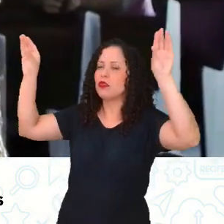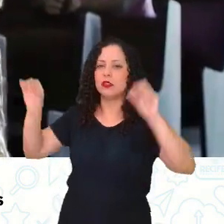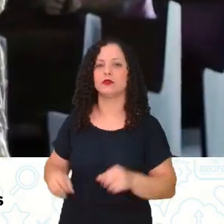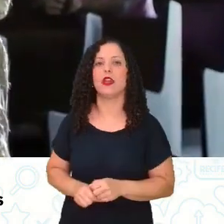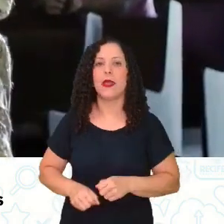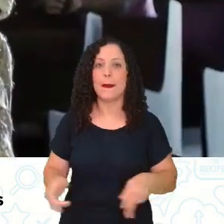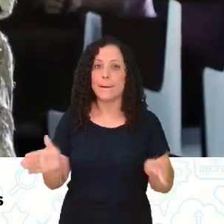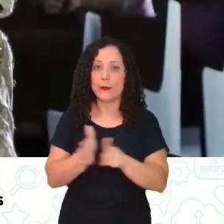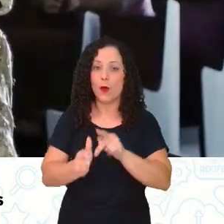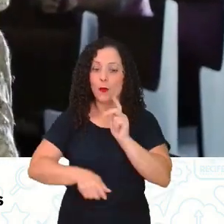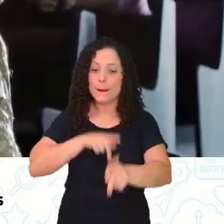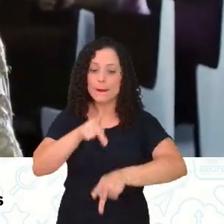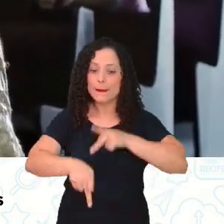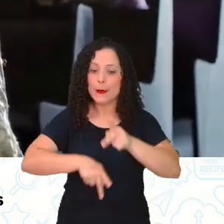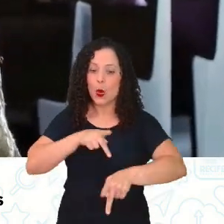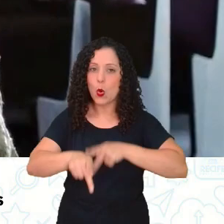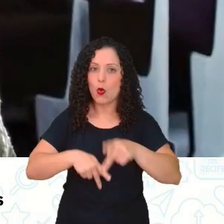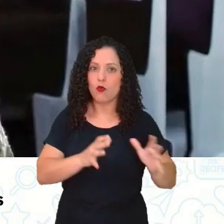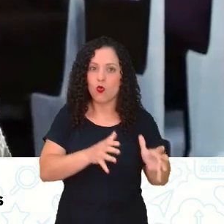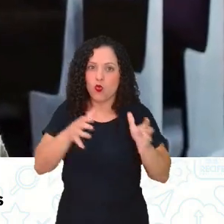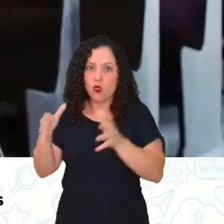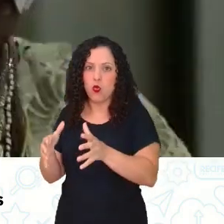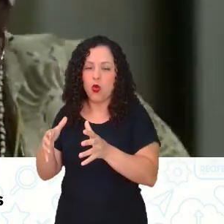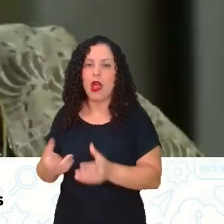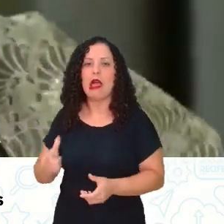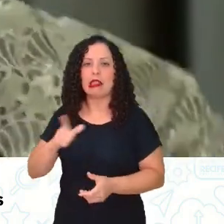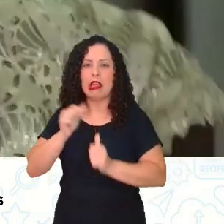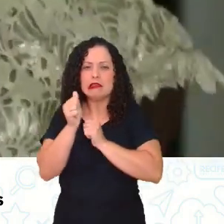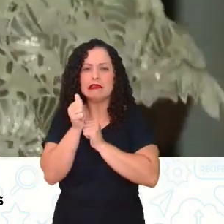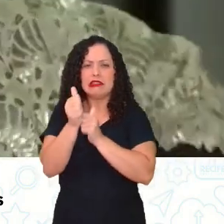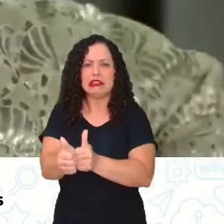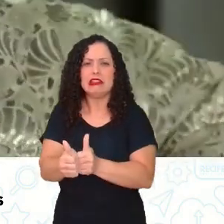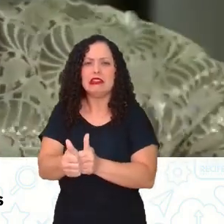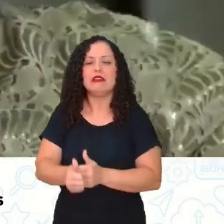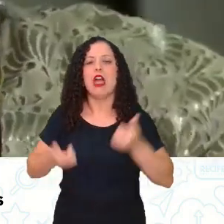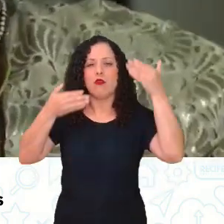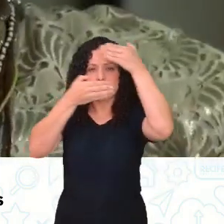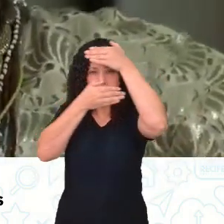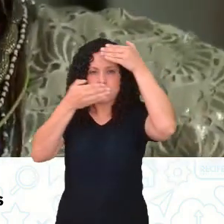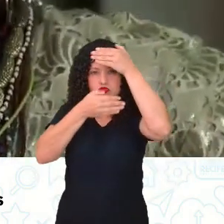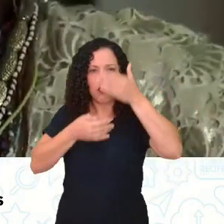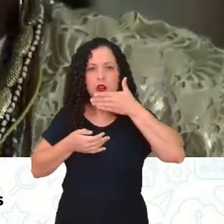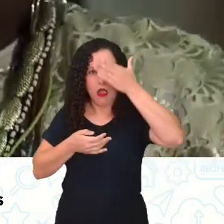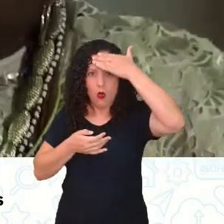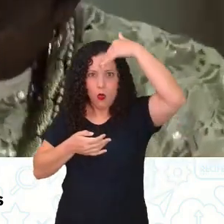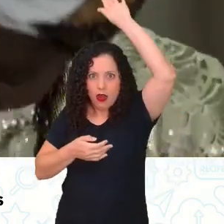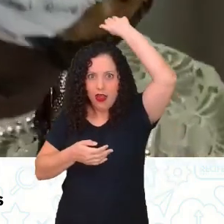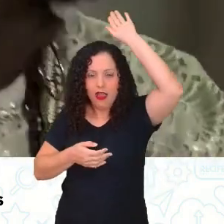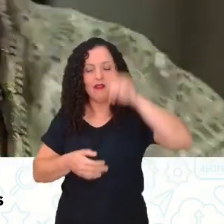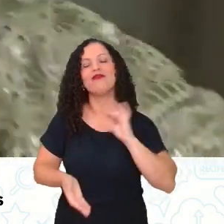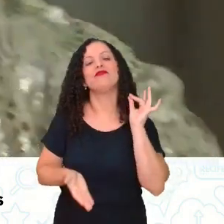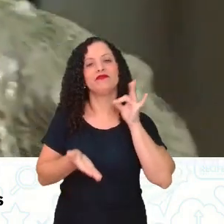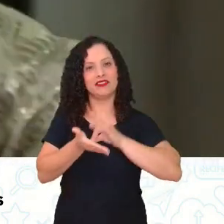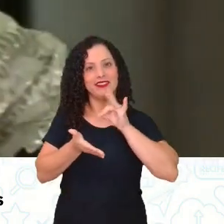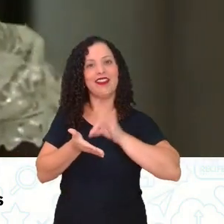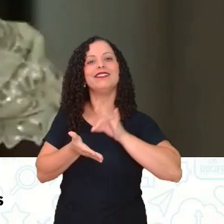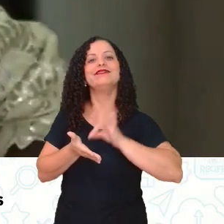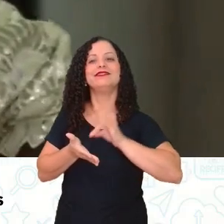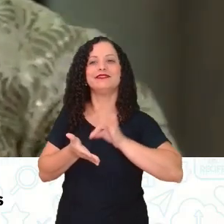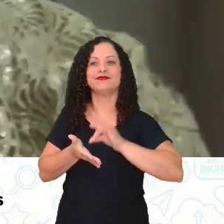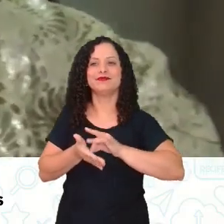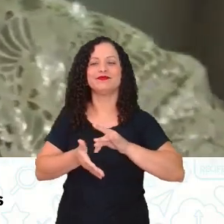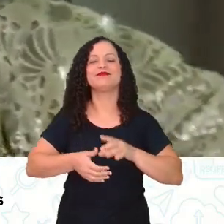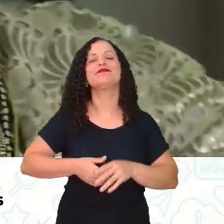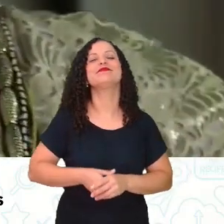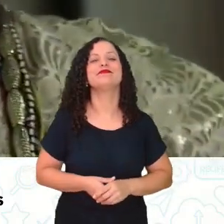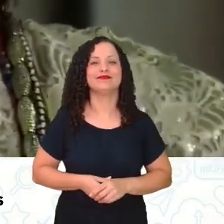pertencia à religião islâmica. Seguiu ao Corão. Era um povo letrado. E